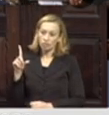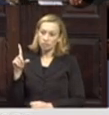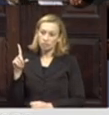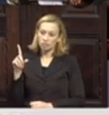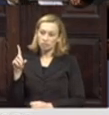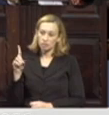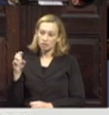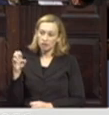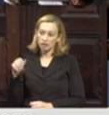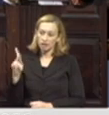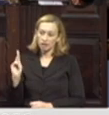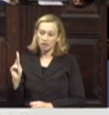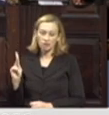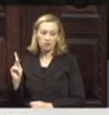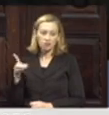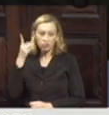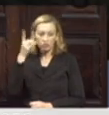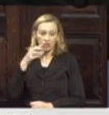Favorável.